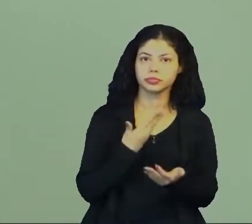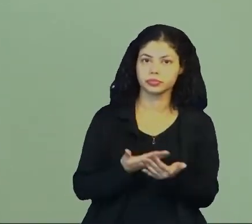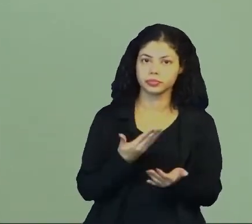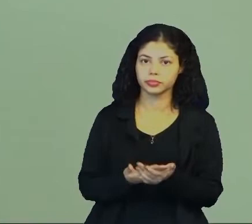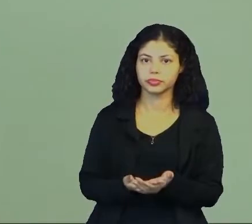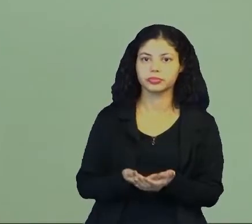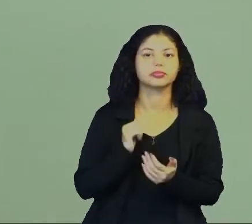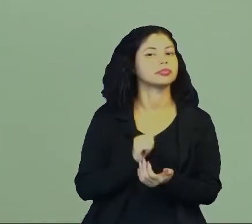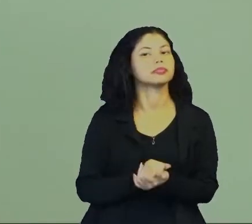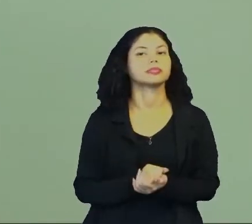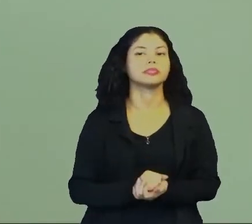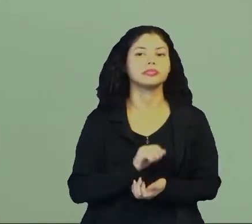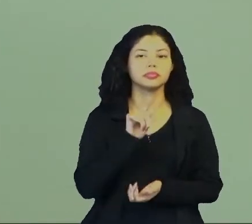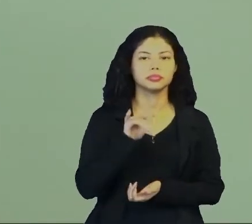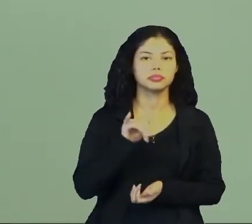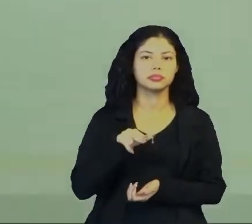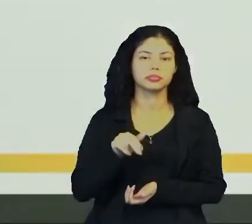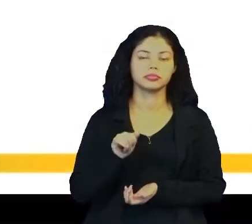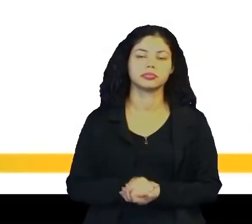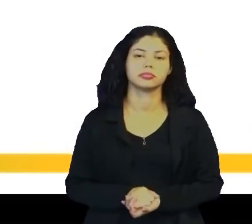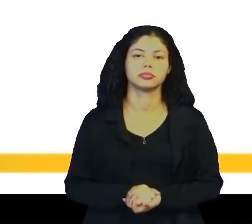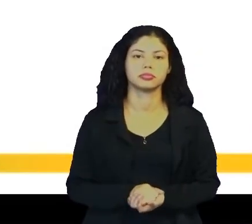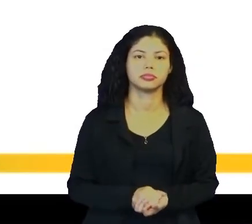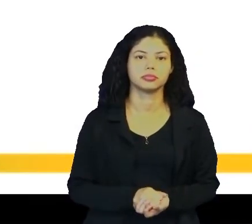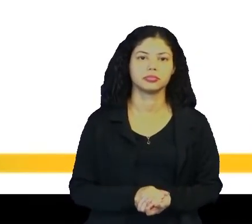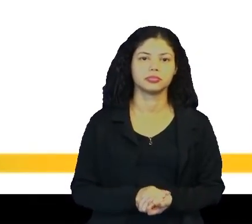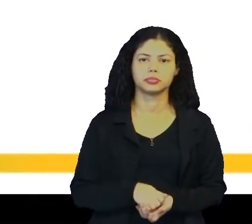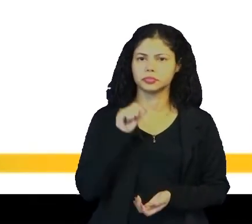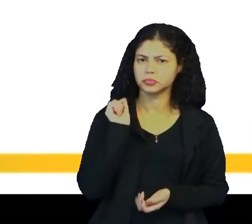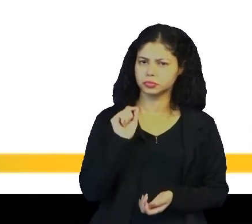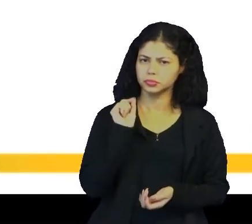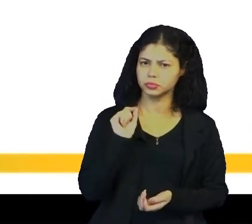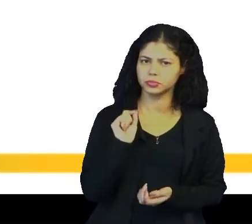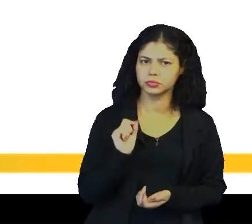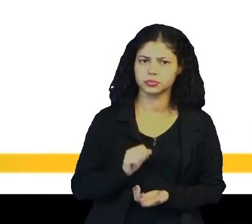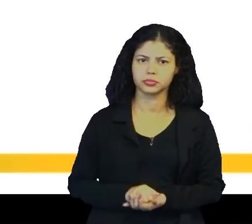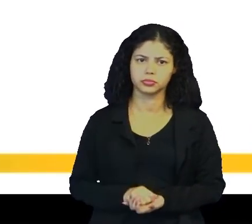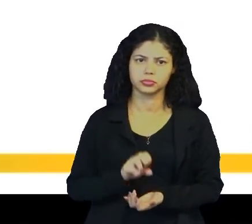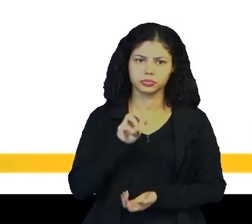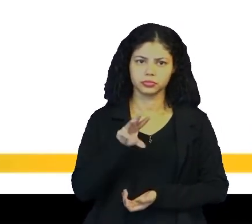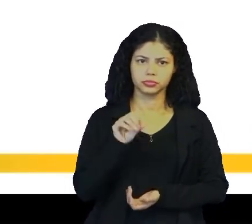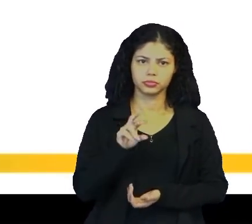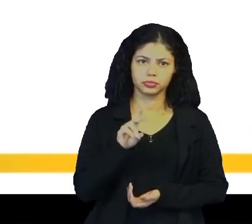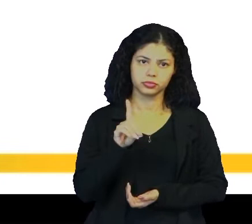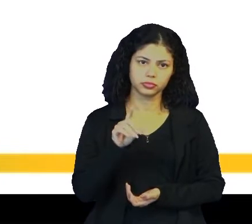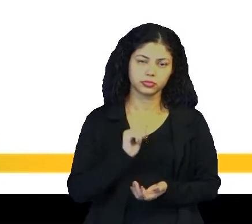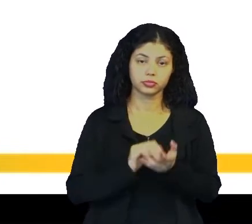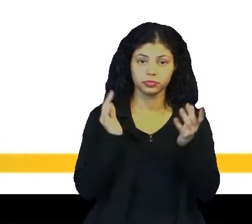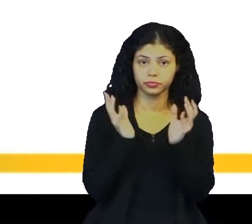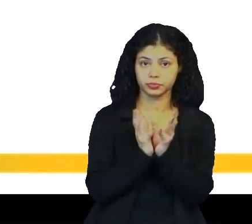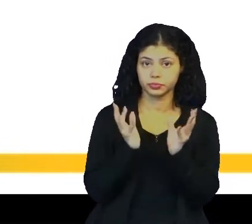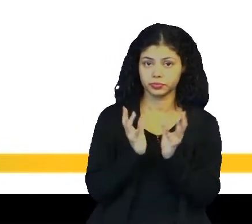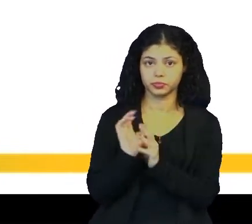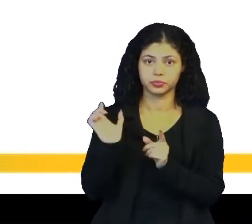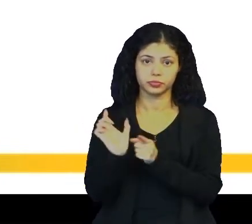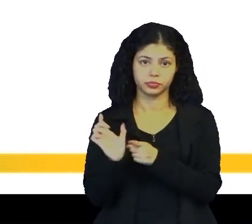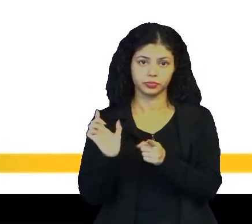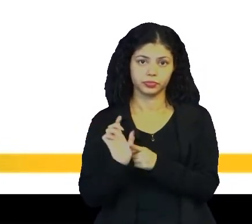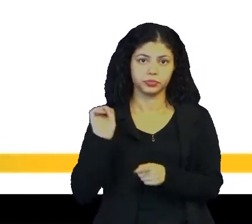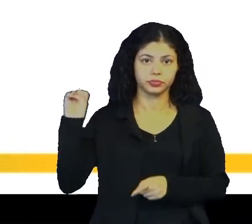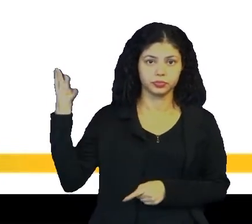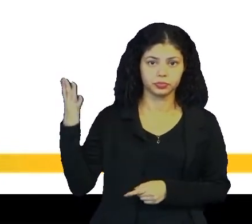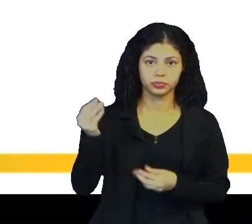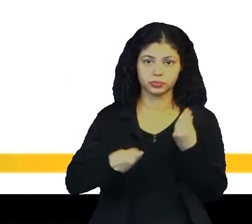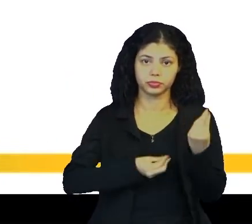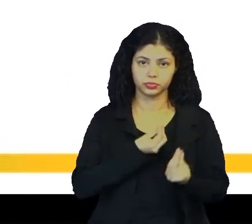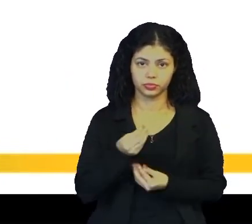sobre linking words. O que é que são as linking words? Conjunções são palavras que atuam